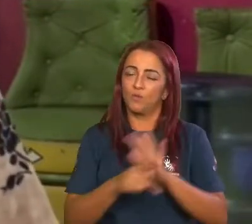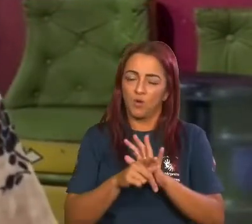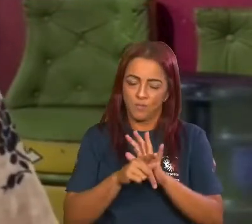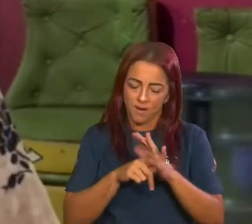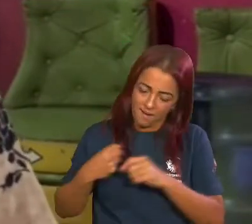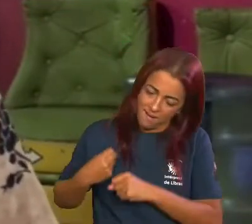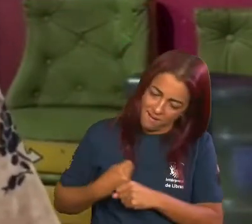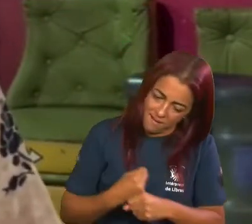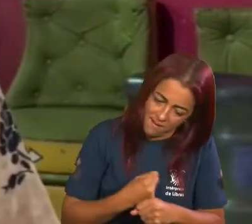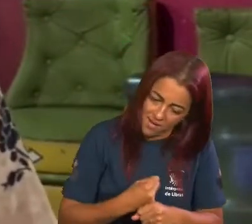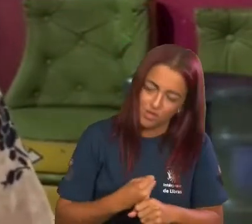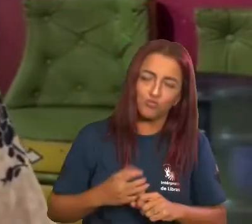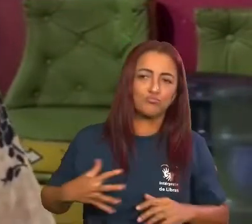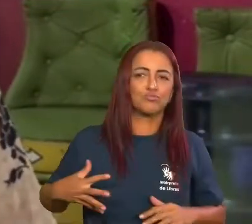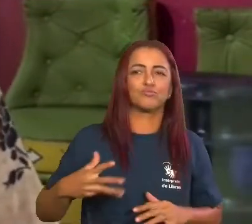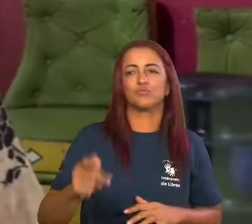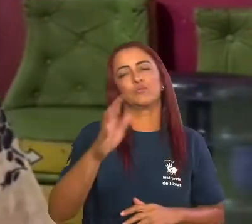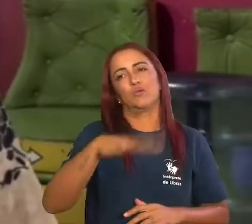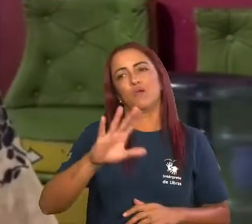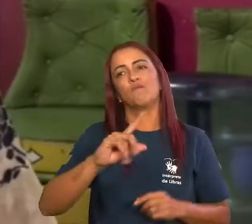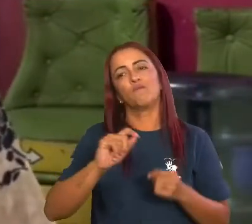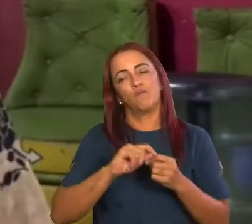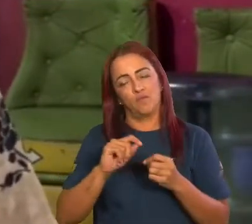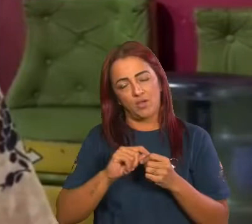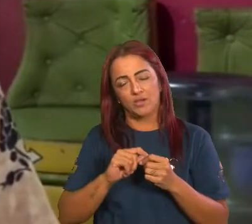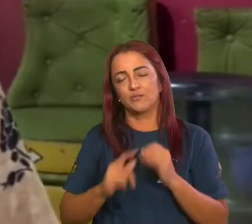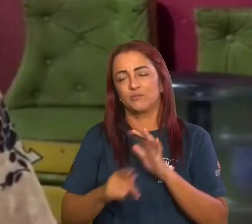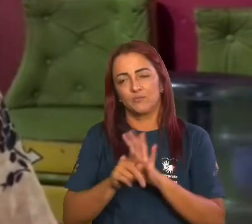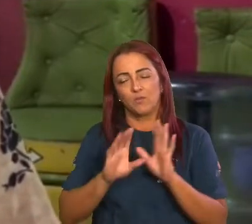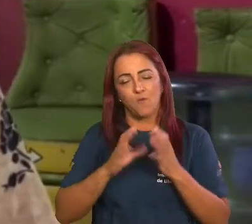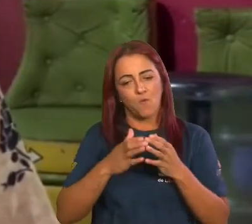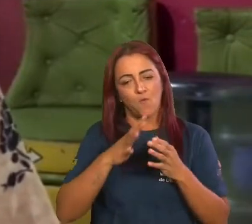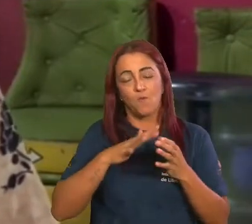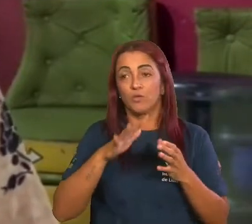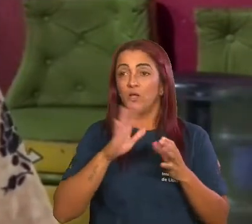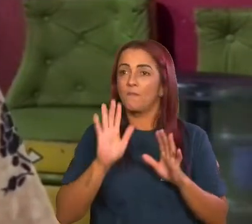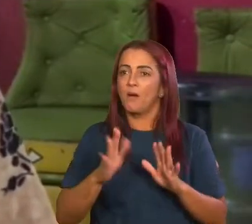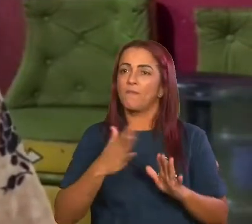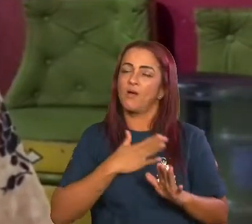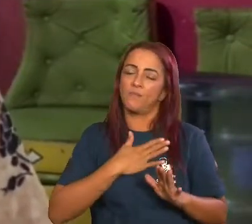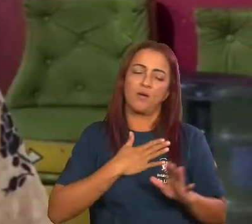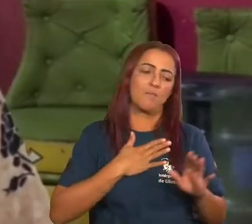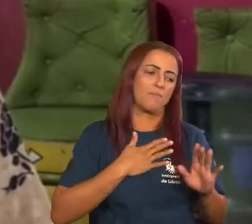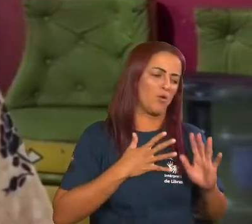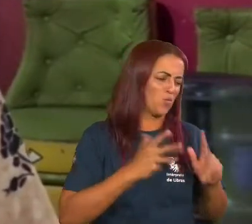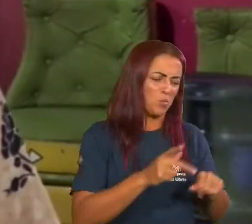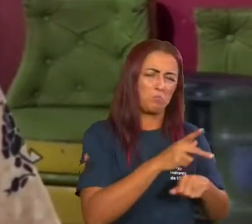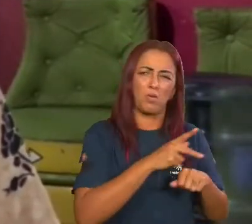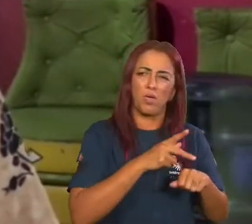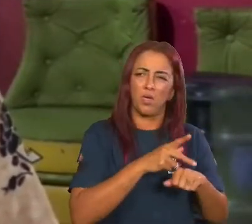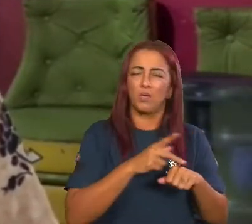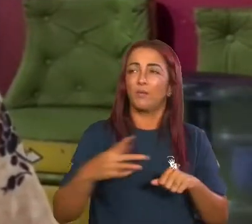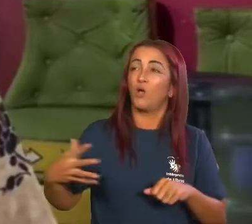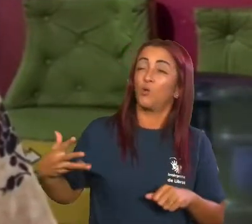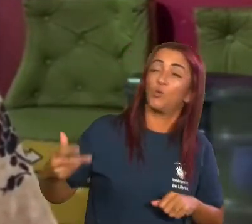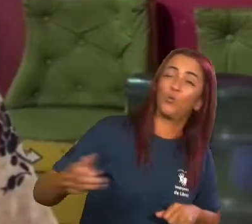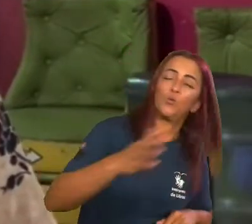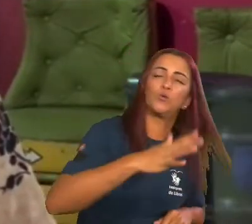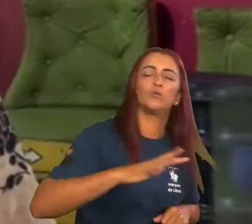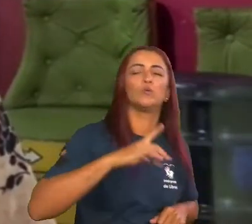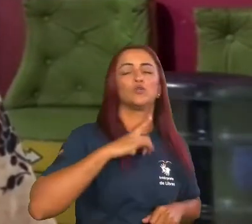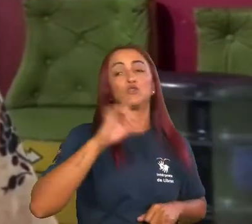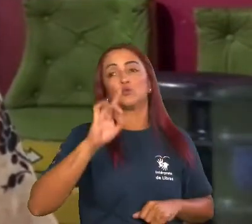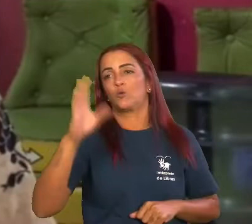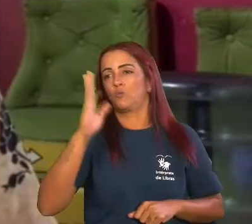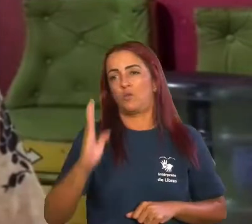muitos anos tudo que ele vem fazendo, não só para a nossa comunidade, para mim, mas para todo o país, para todo mundo, pela referência que ele é, não só aqui no